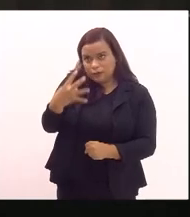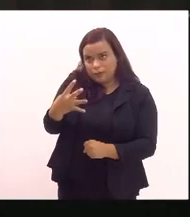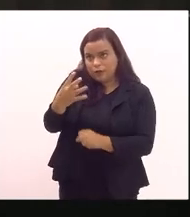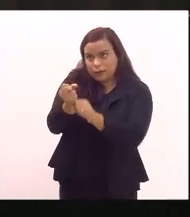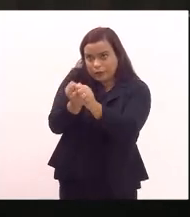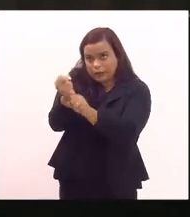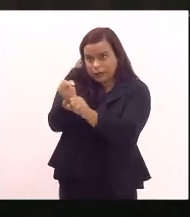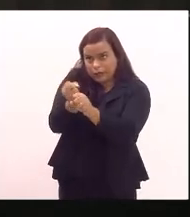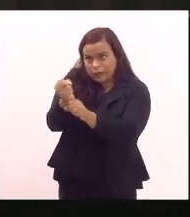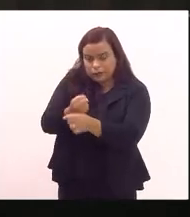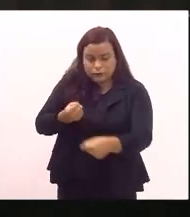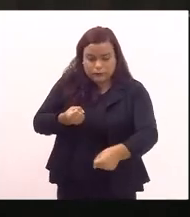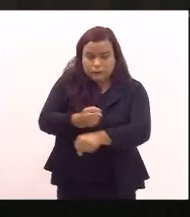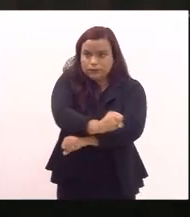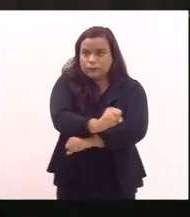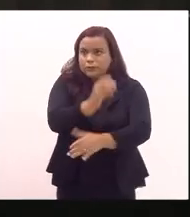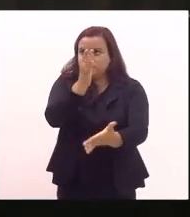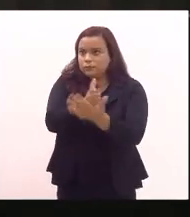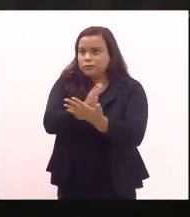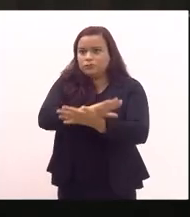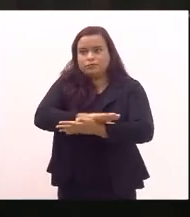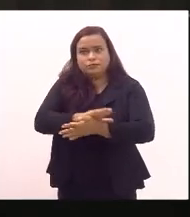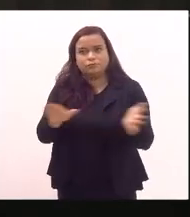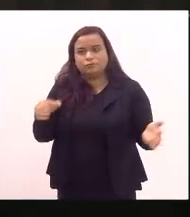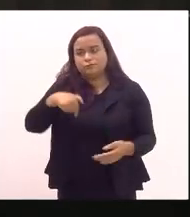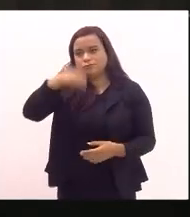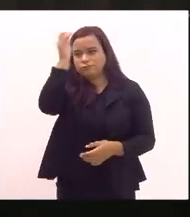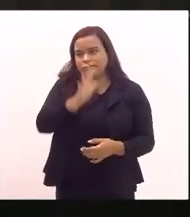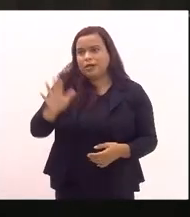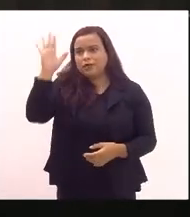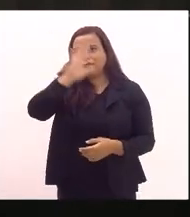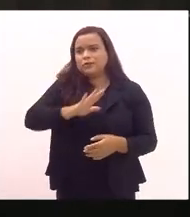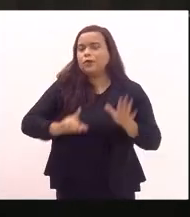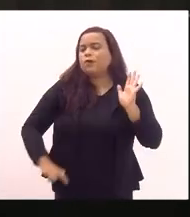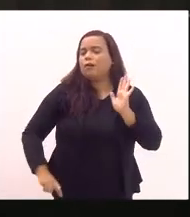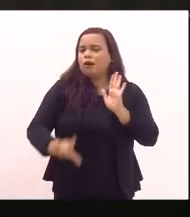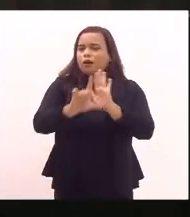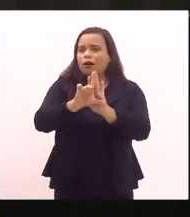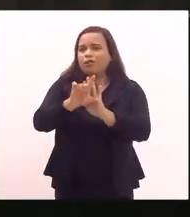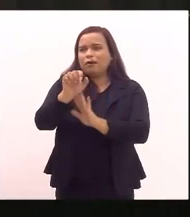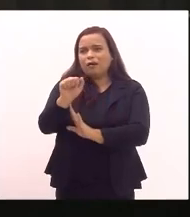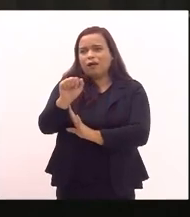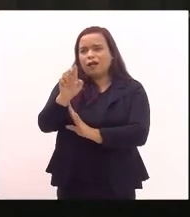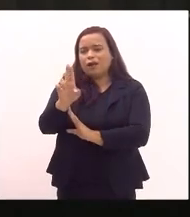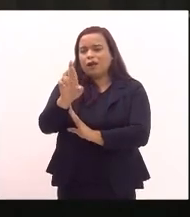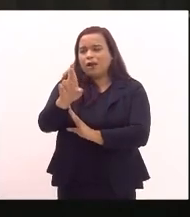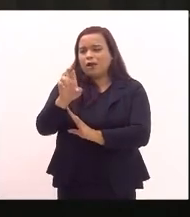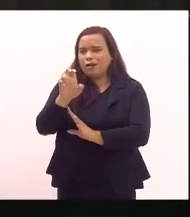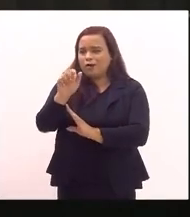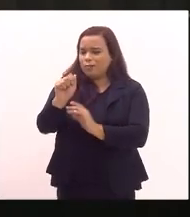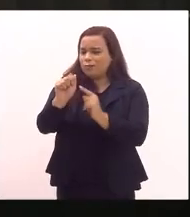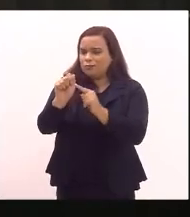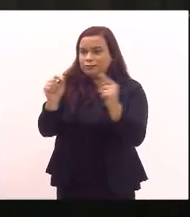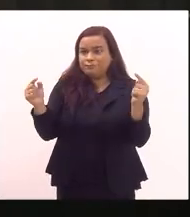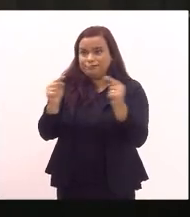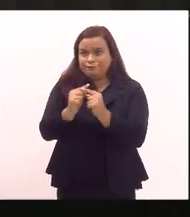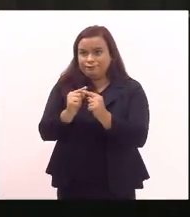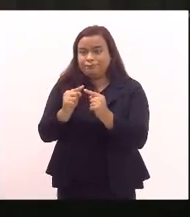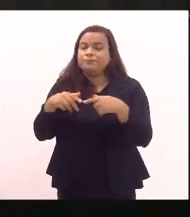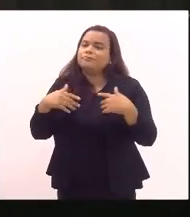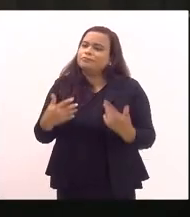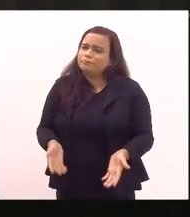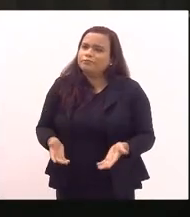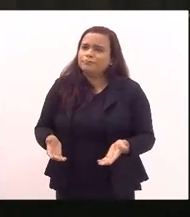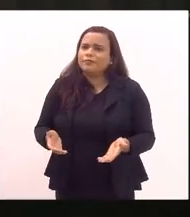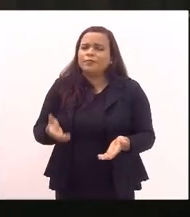da escravatura no Brasil consolidado pela lei áurea para nós uma abolição